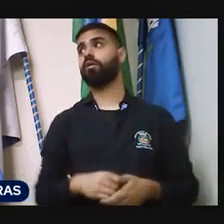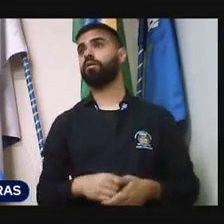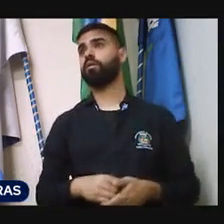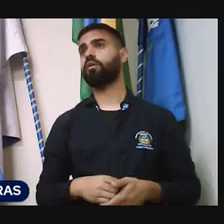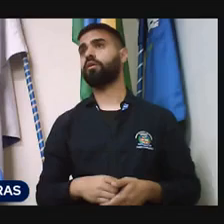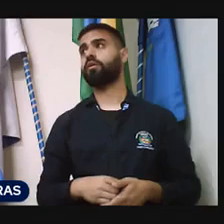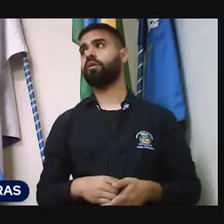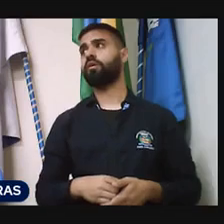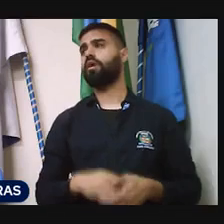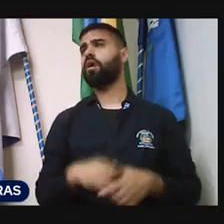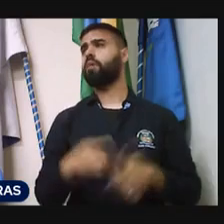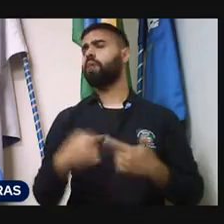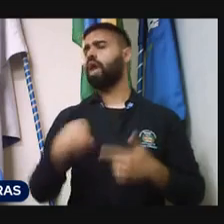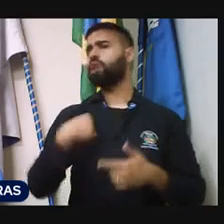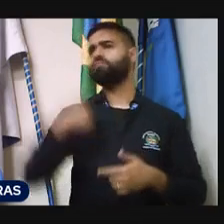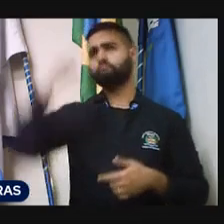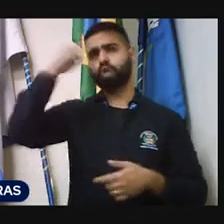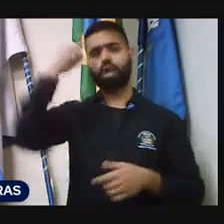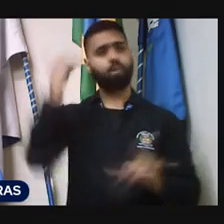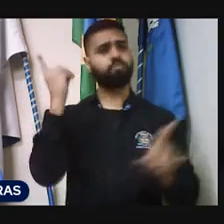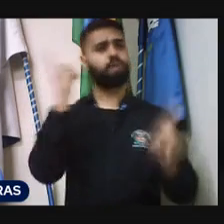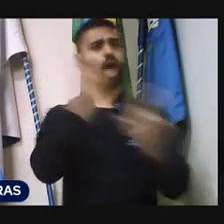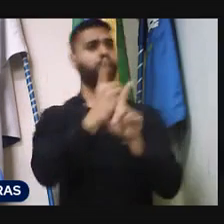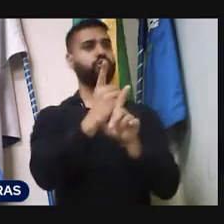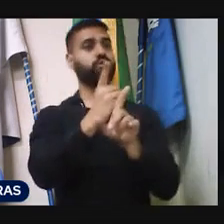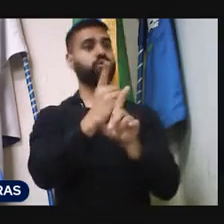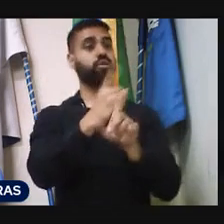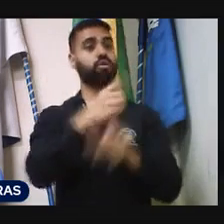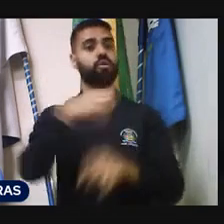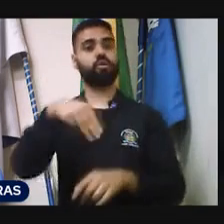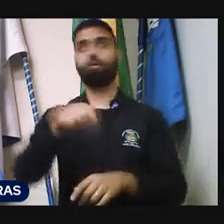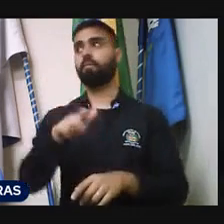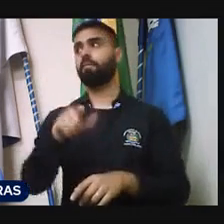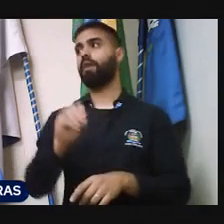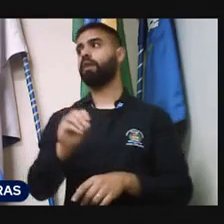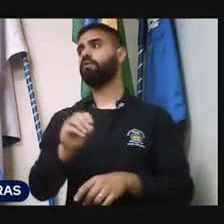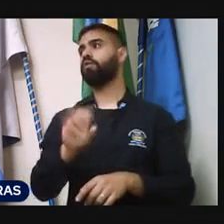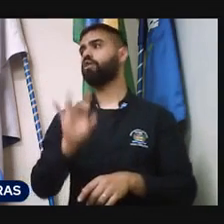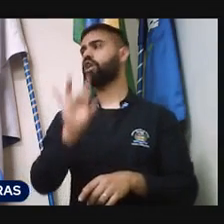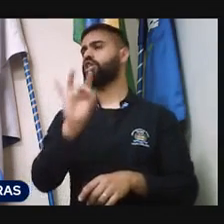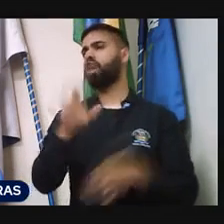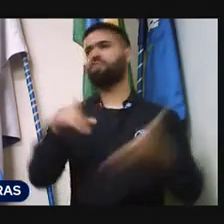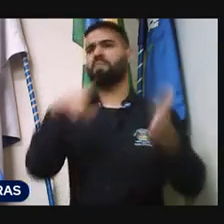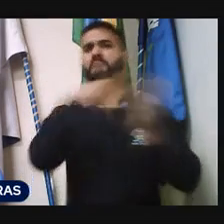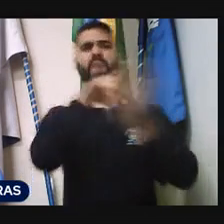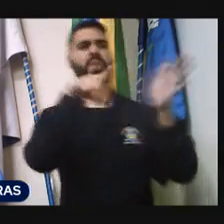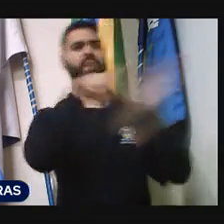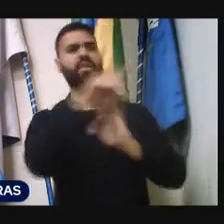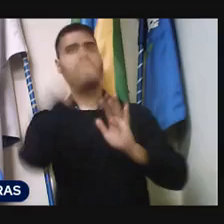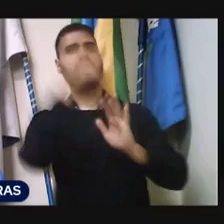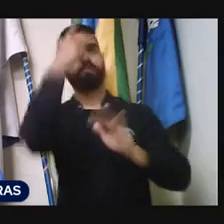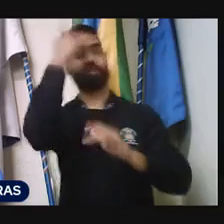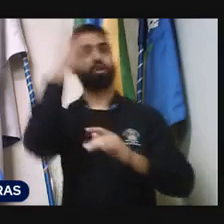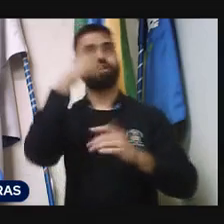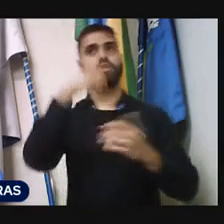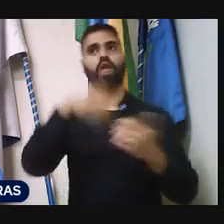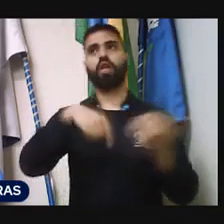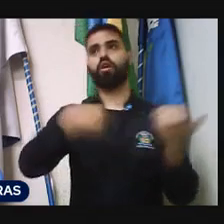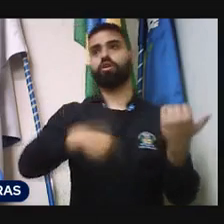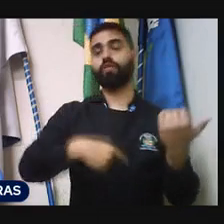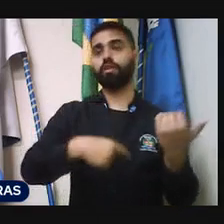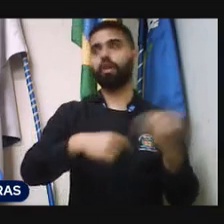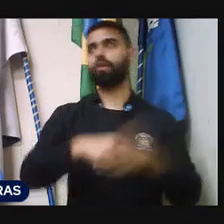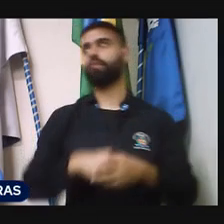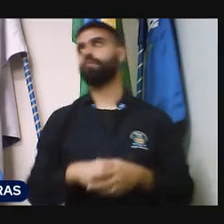que todo dia eu encontro com Magno lá não adianta também se questionar o hospital de Conservatória as Finanças do hospital